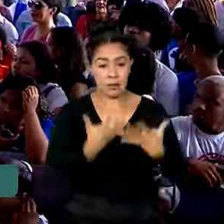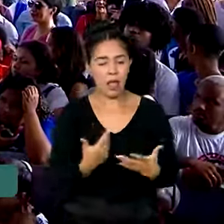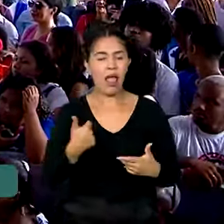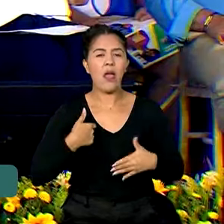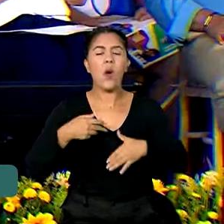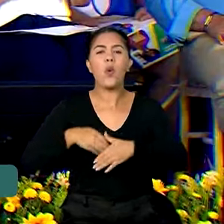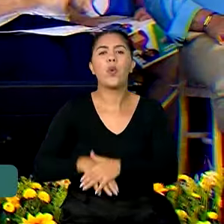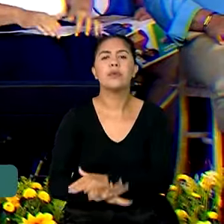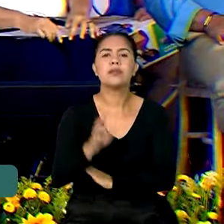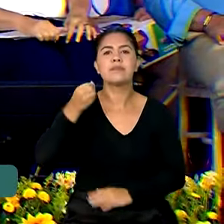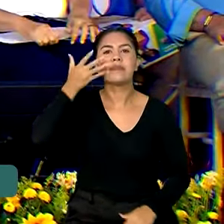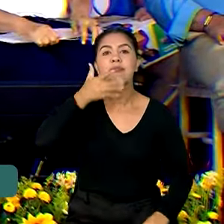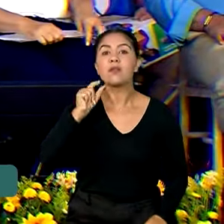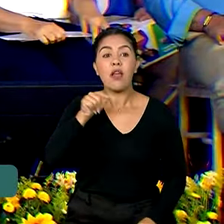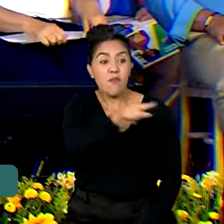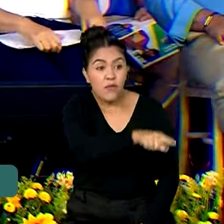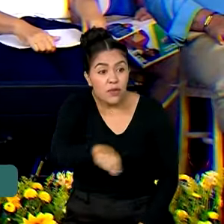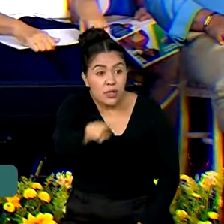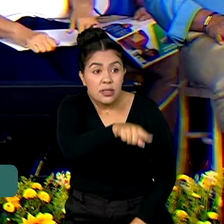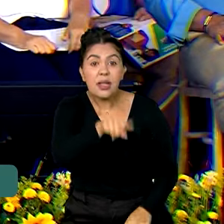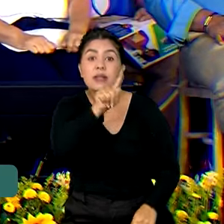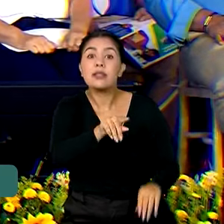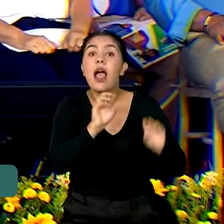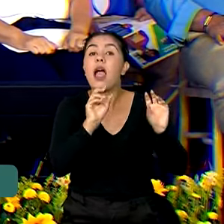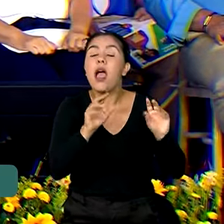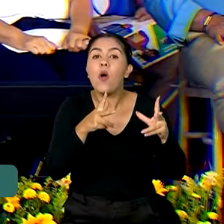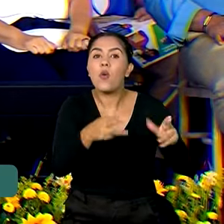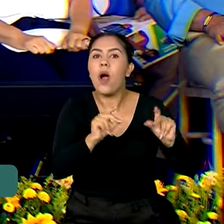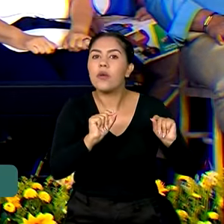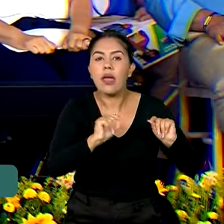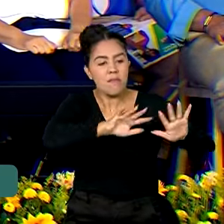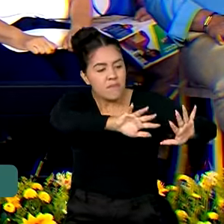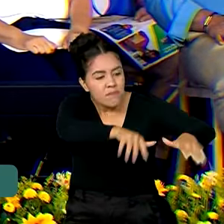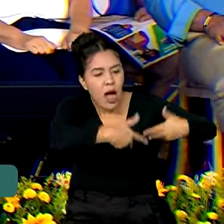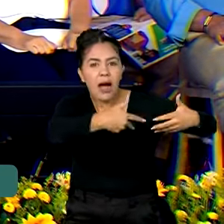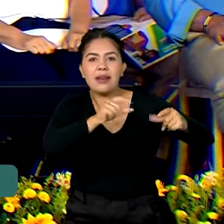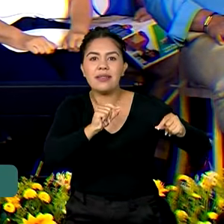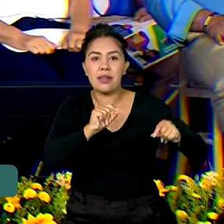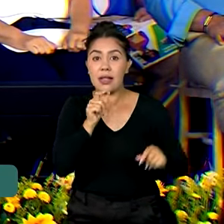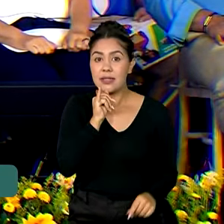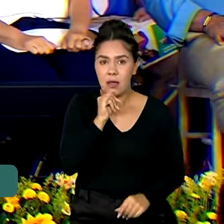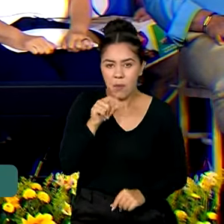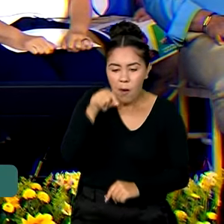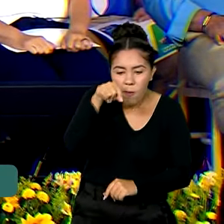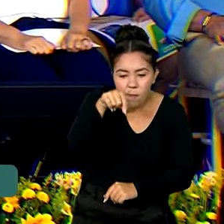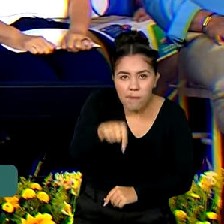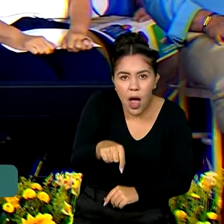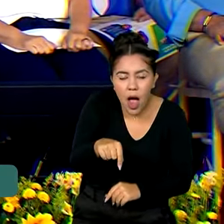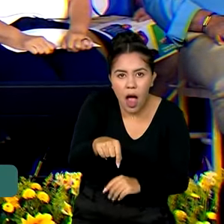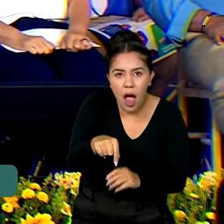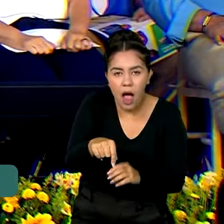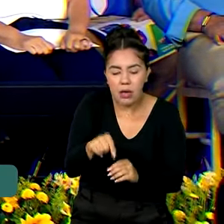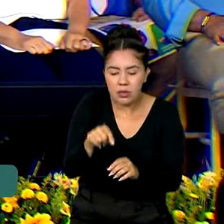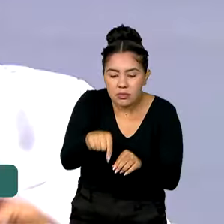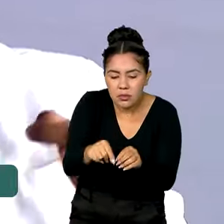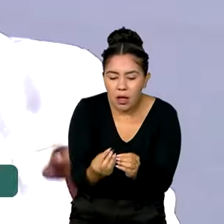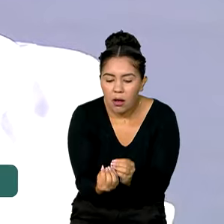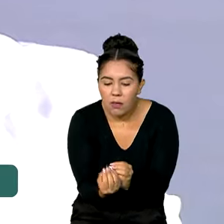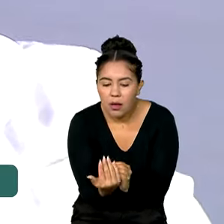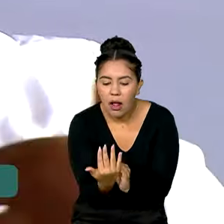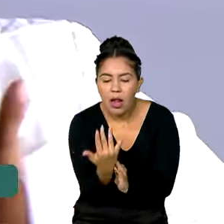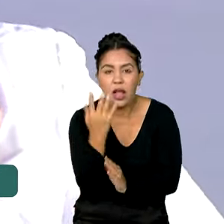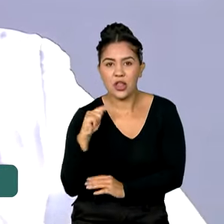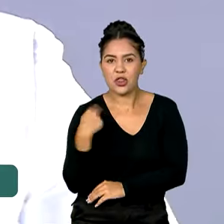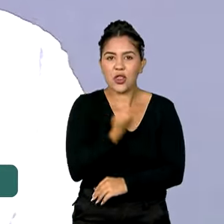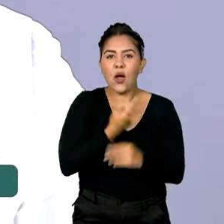como semeadores. E um time inteiro, vocês plantam a semente, vocês jogam a semente e nós somos os